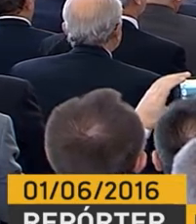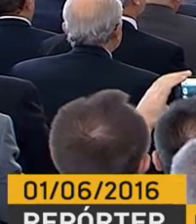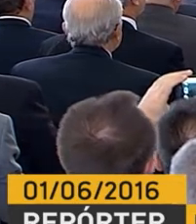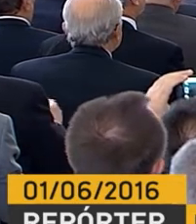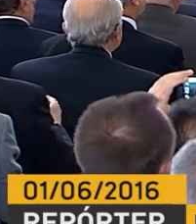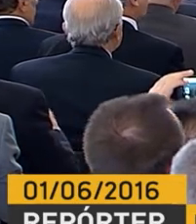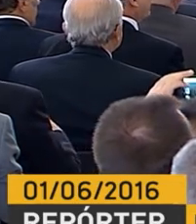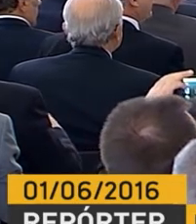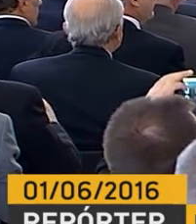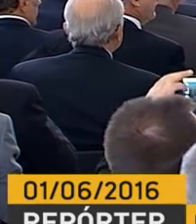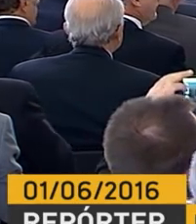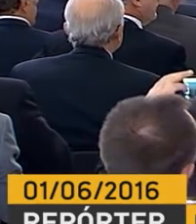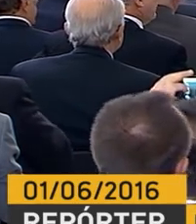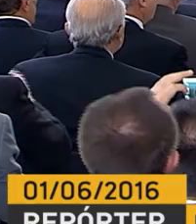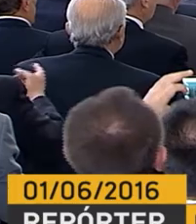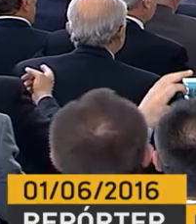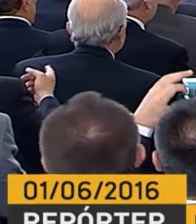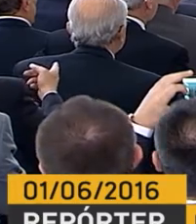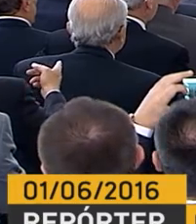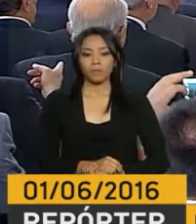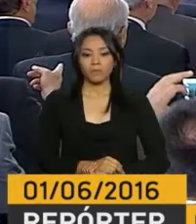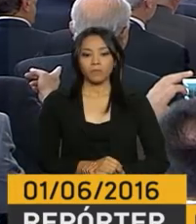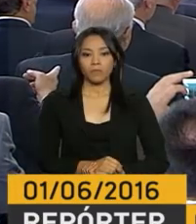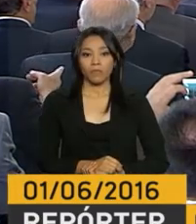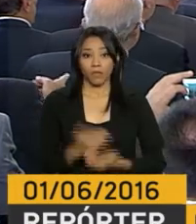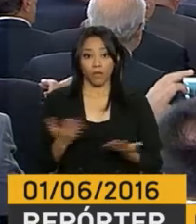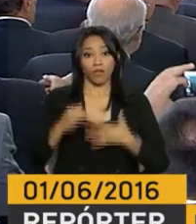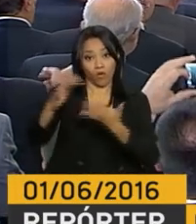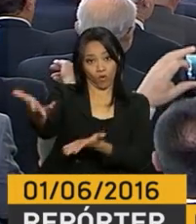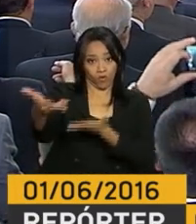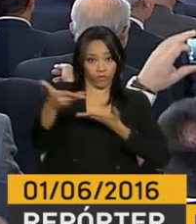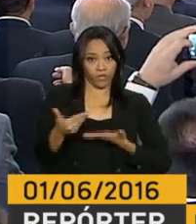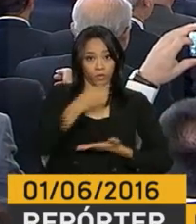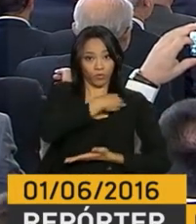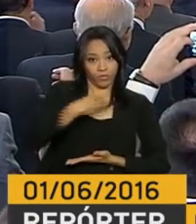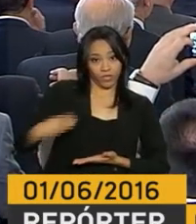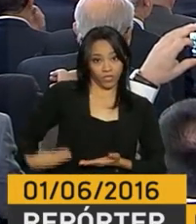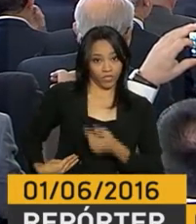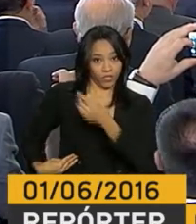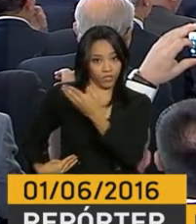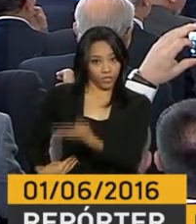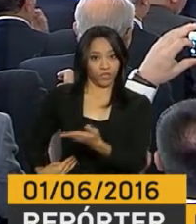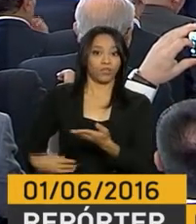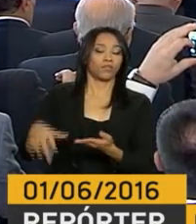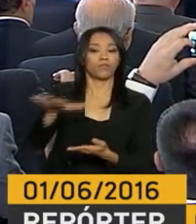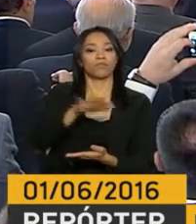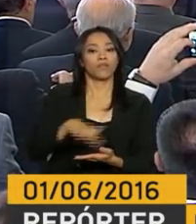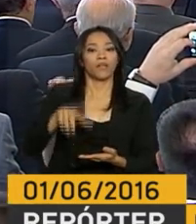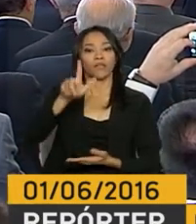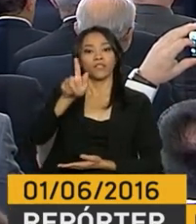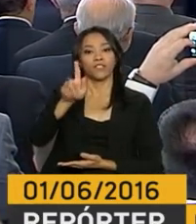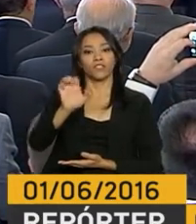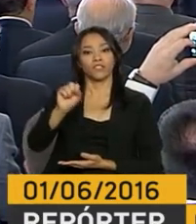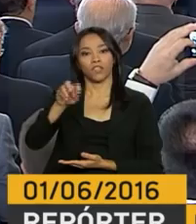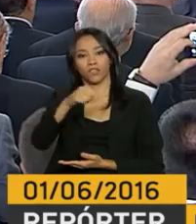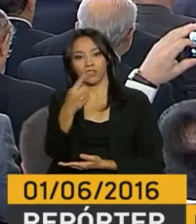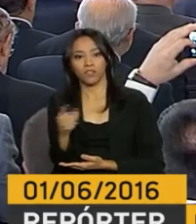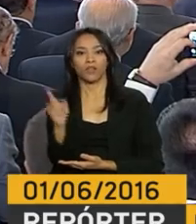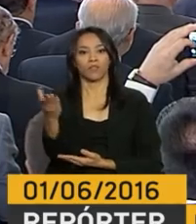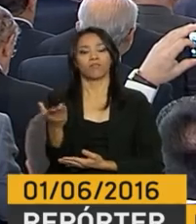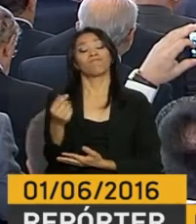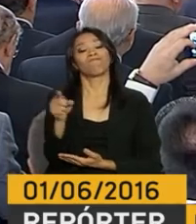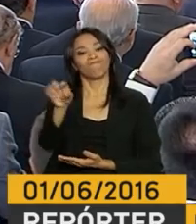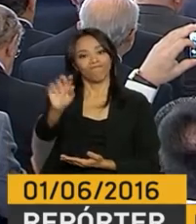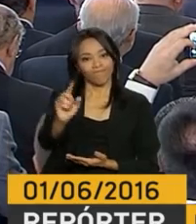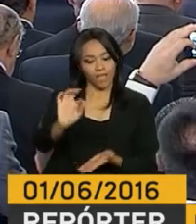em seguida convidamos o ministro interino do planejamento desenvolvimento e gestão Diogo Oliveira assinar o termo que